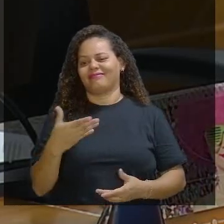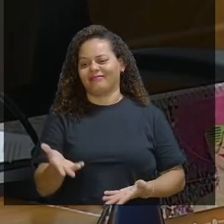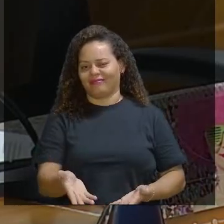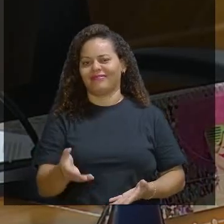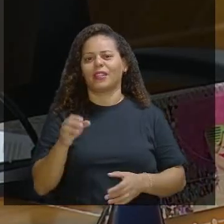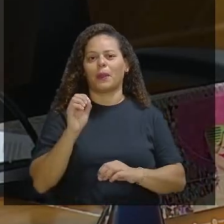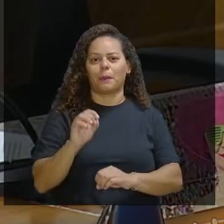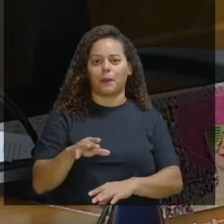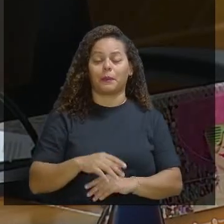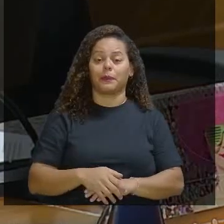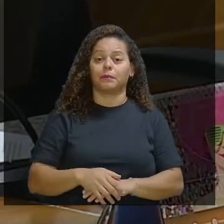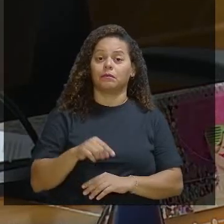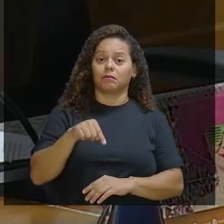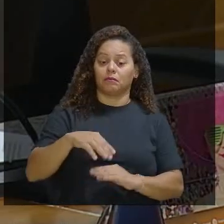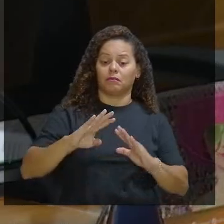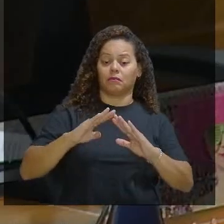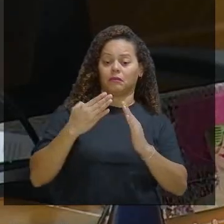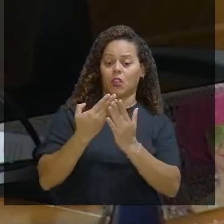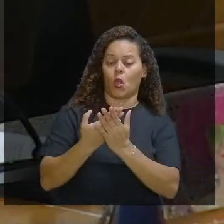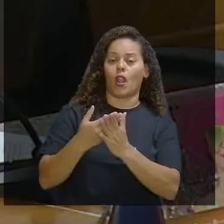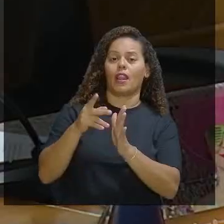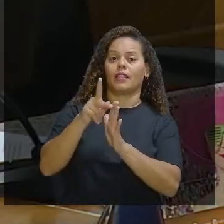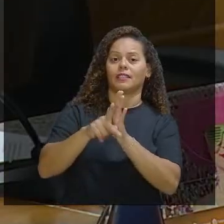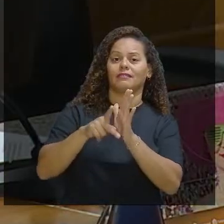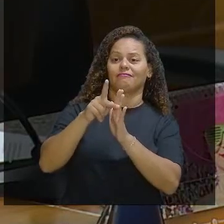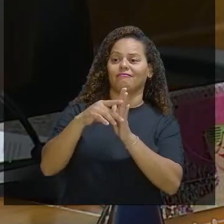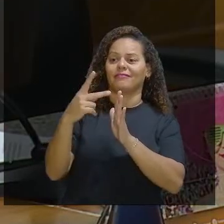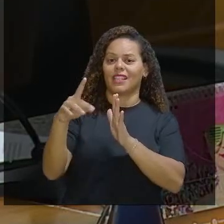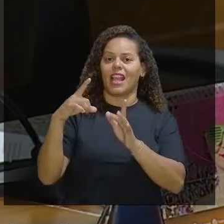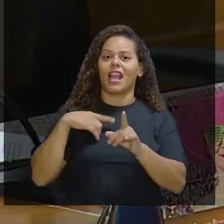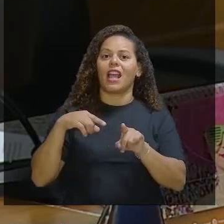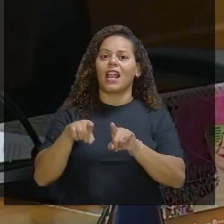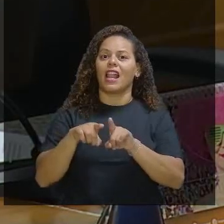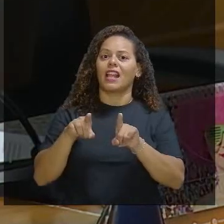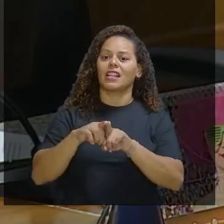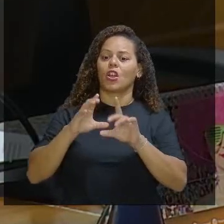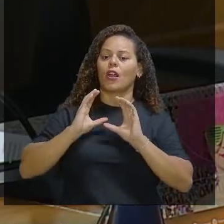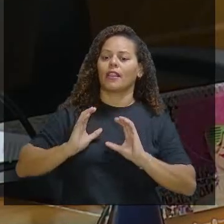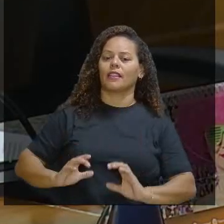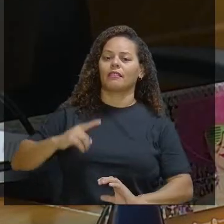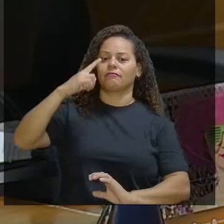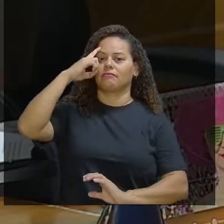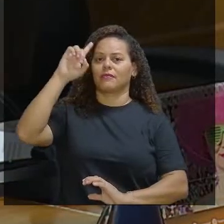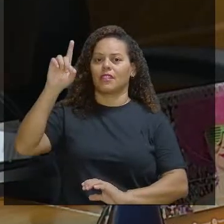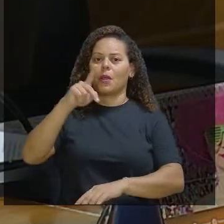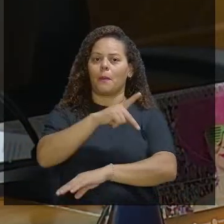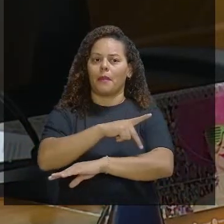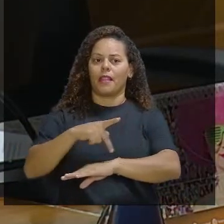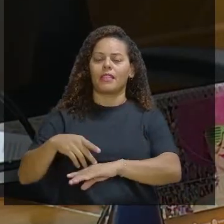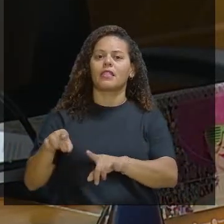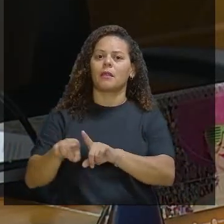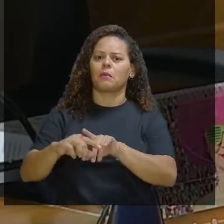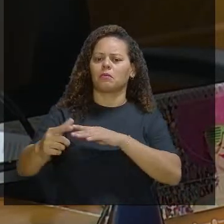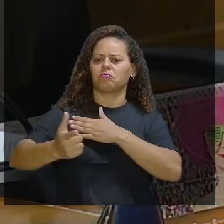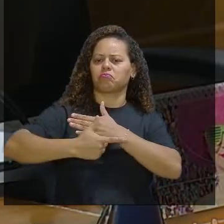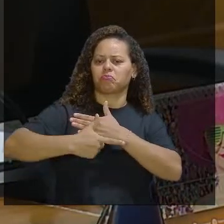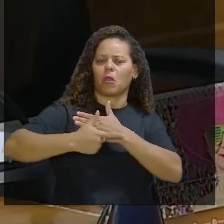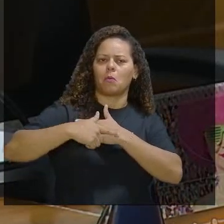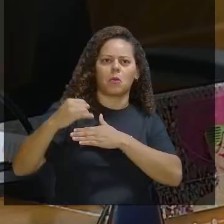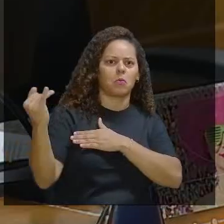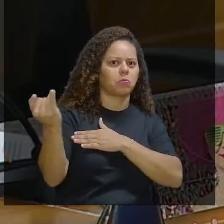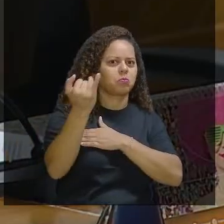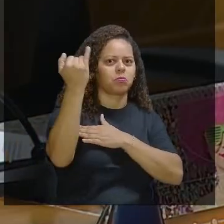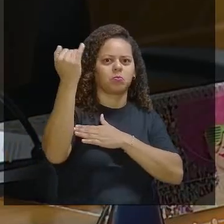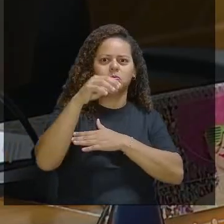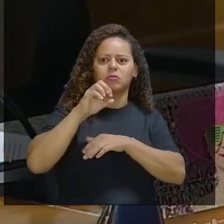na Escola de Serra do Navio, exercendo funções de coordenação e direção pedagógica, com papel relevante na organização do